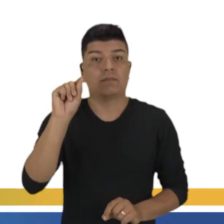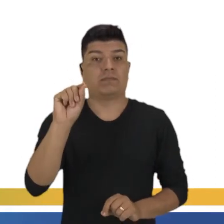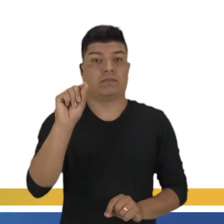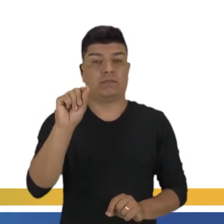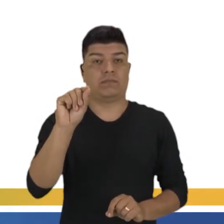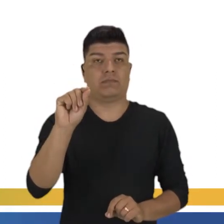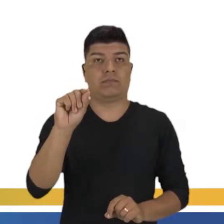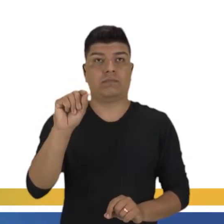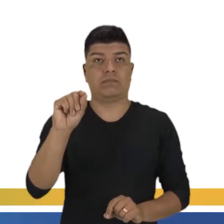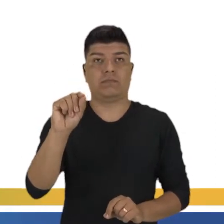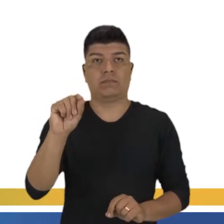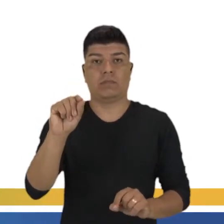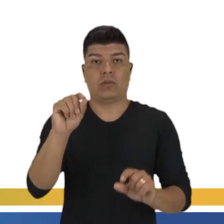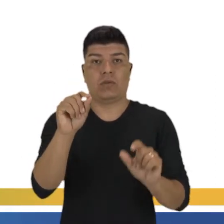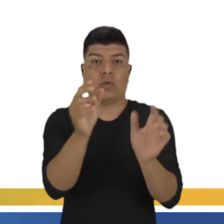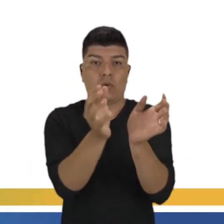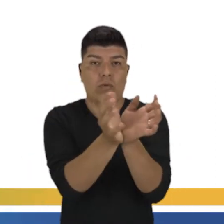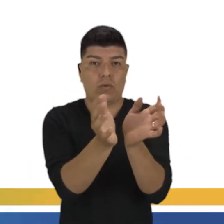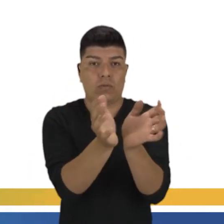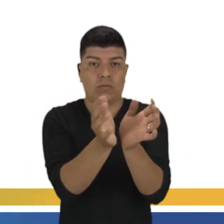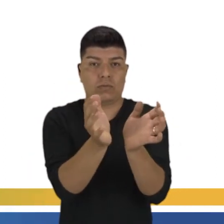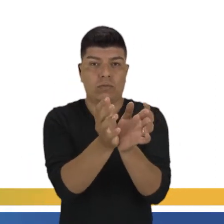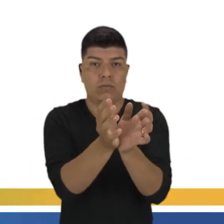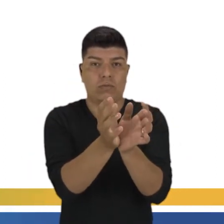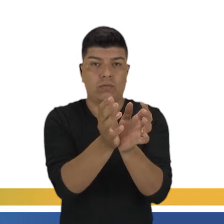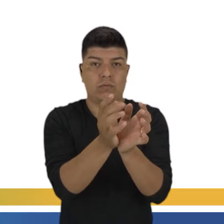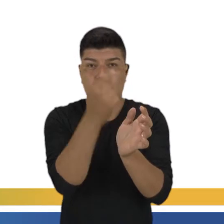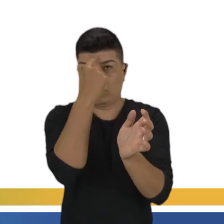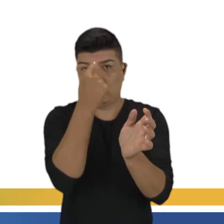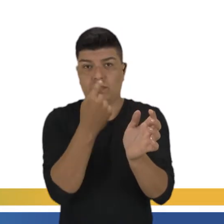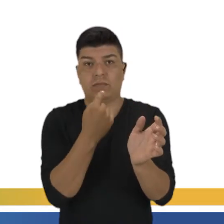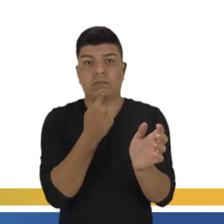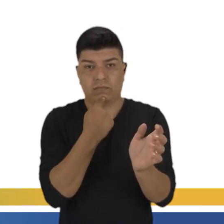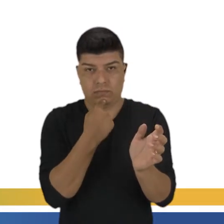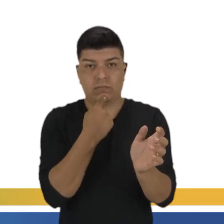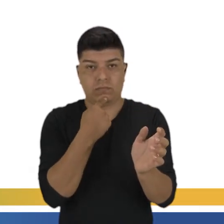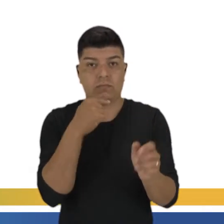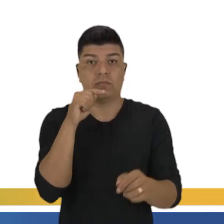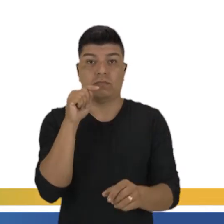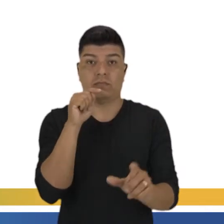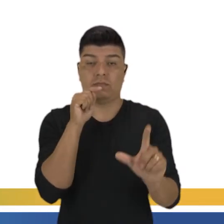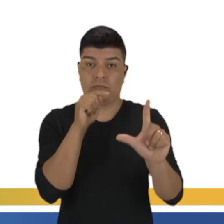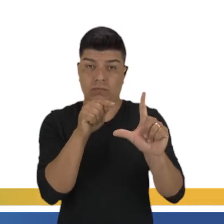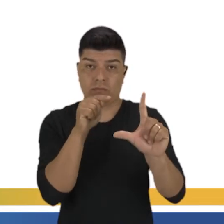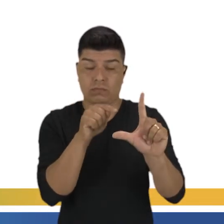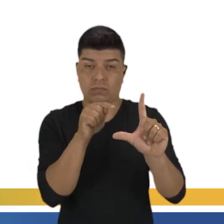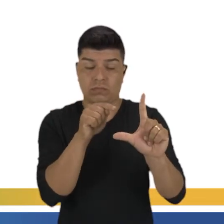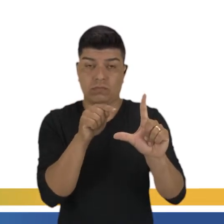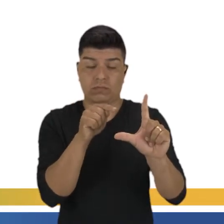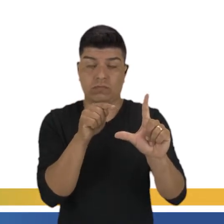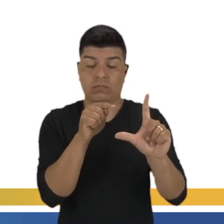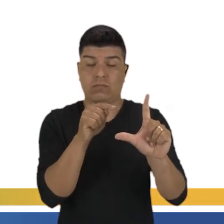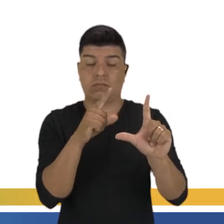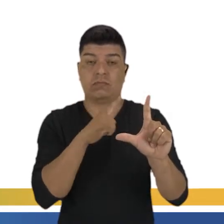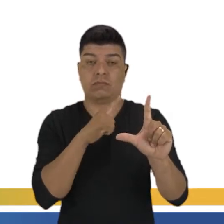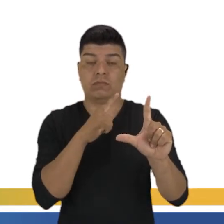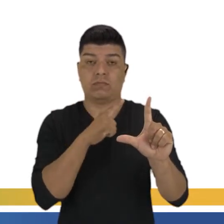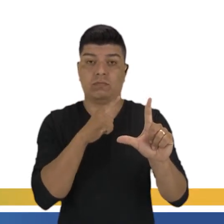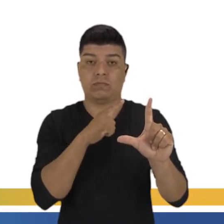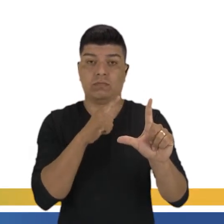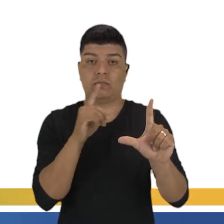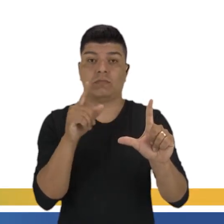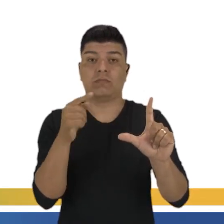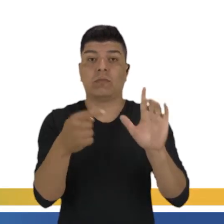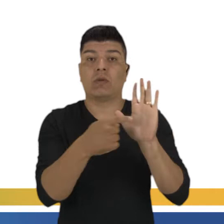que o conjunto domínio-imagem nessa situação, nós teremos os